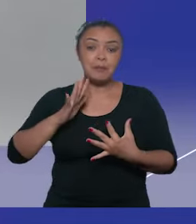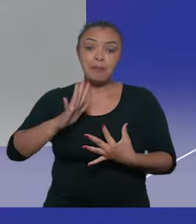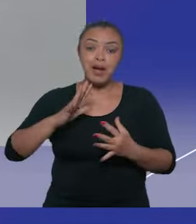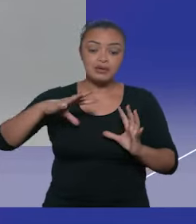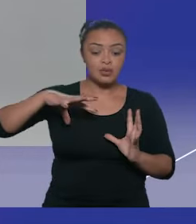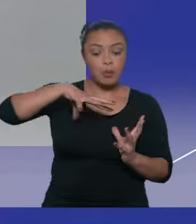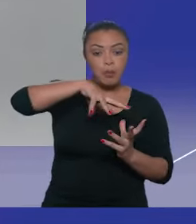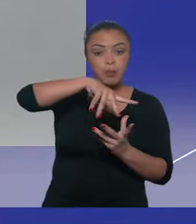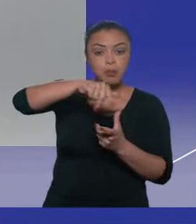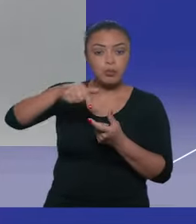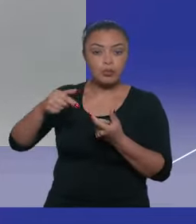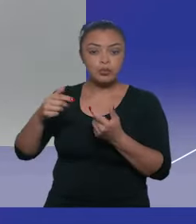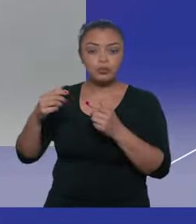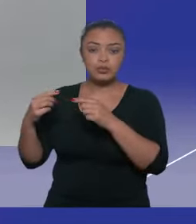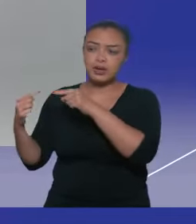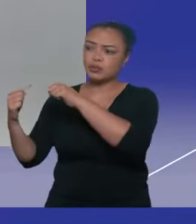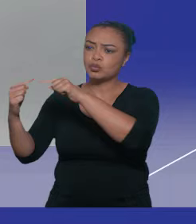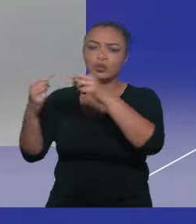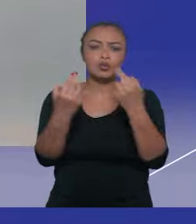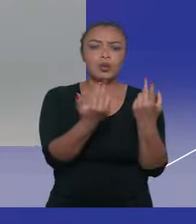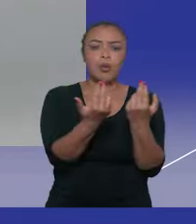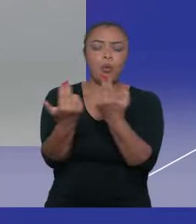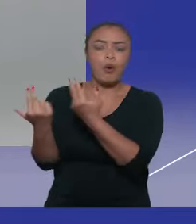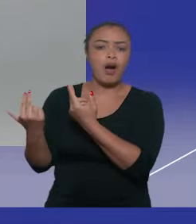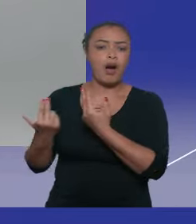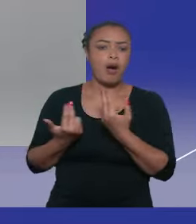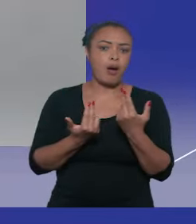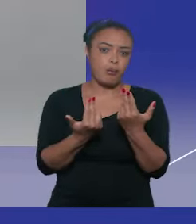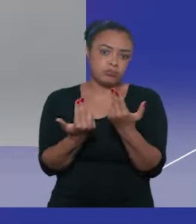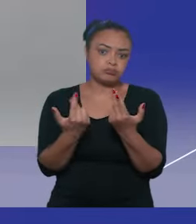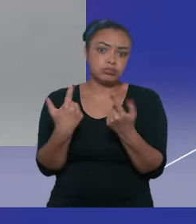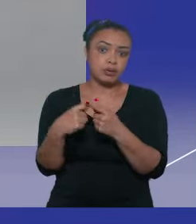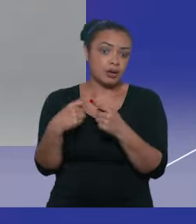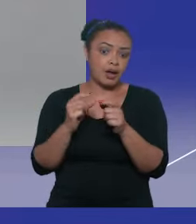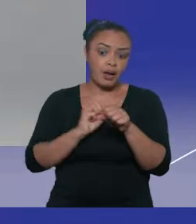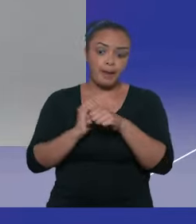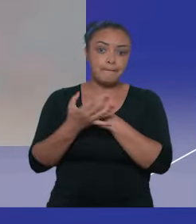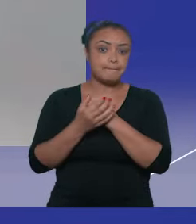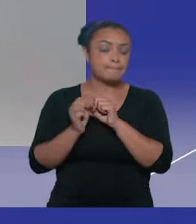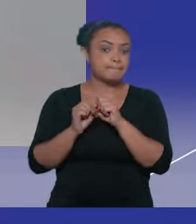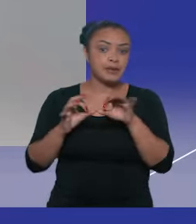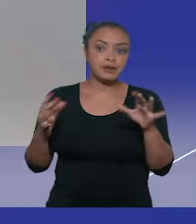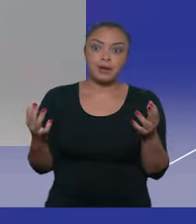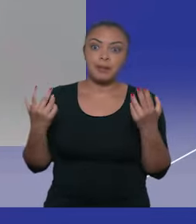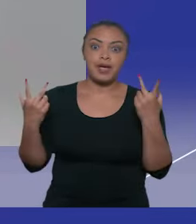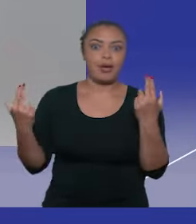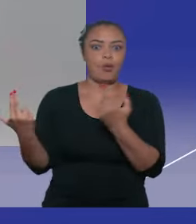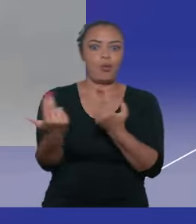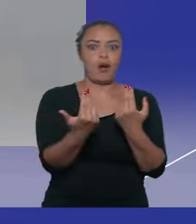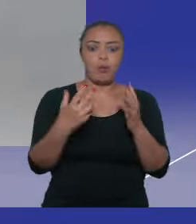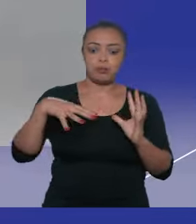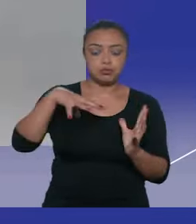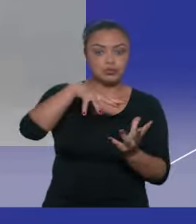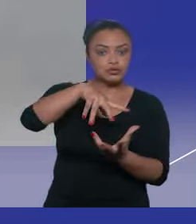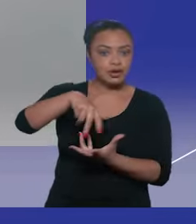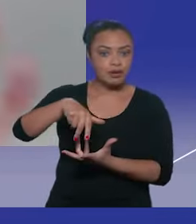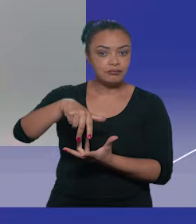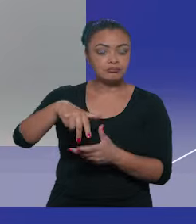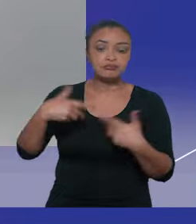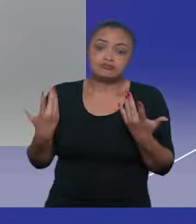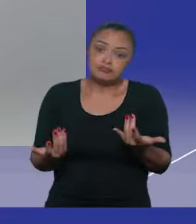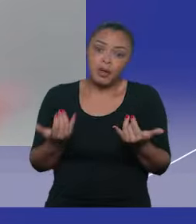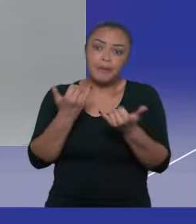mundo, ele está tão coeso, ele está andando tão junto, porque todo mundo enfrentou o mesmo choque, né, que foi a pandemia, o pós-pandemia, etc., que é